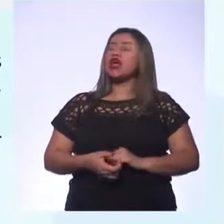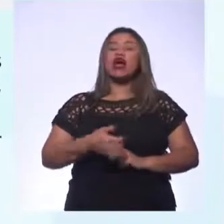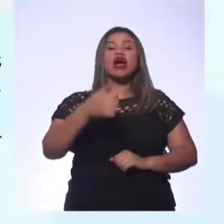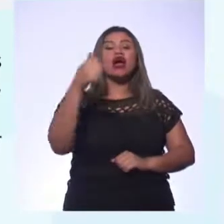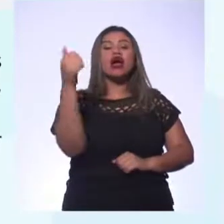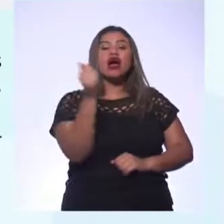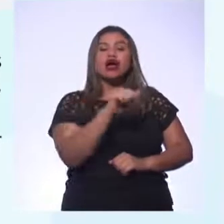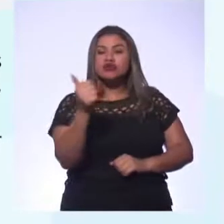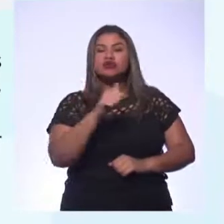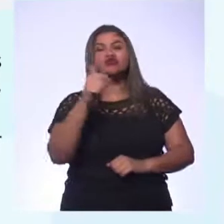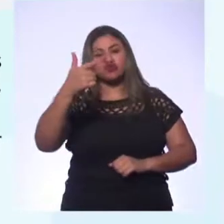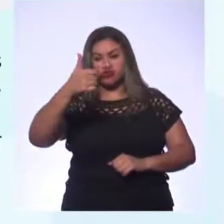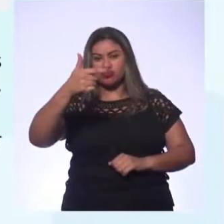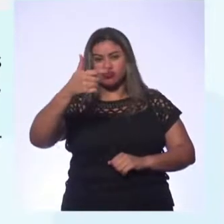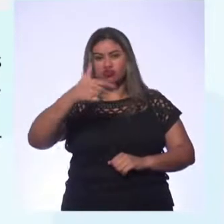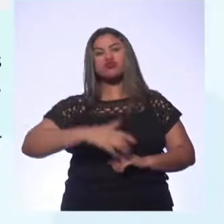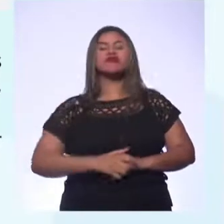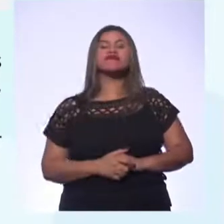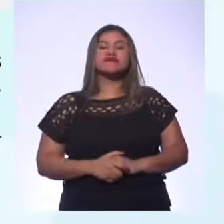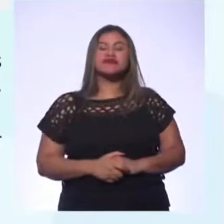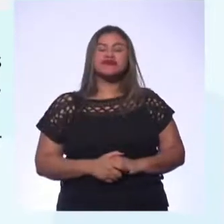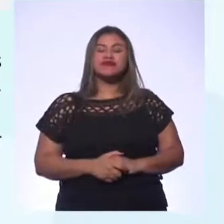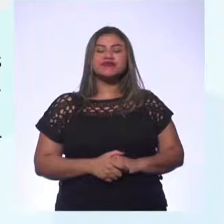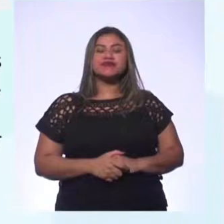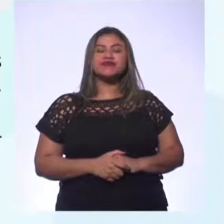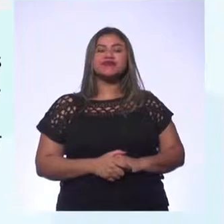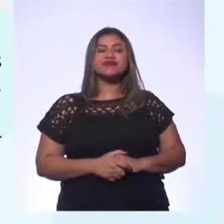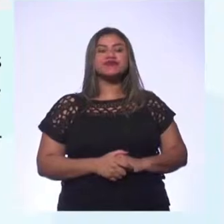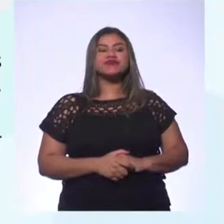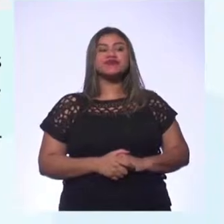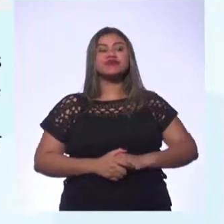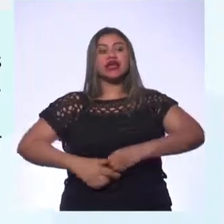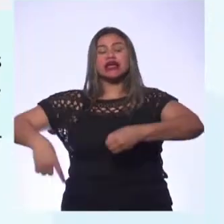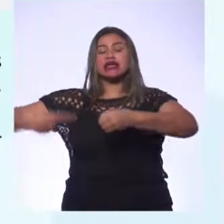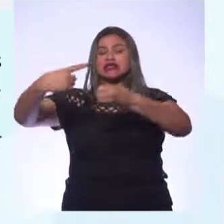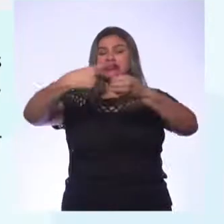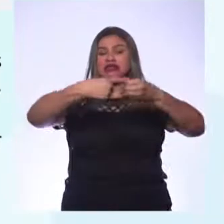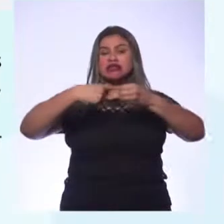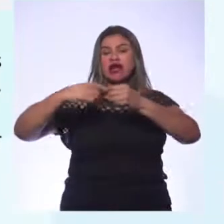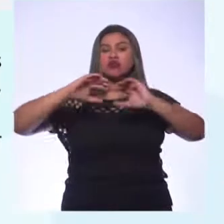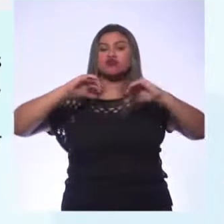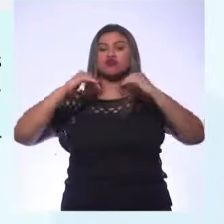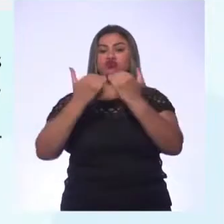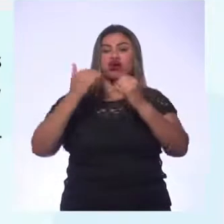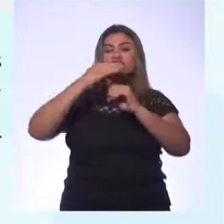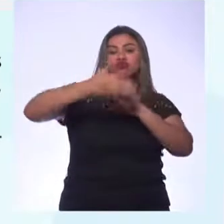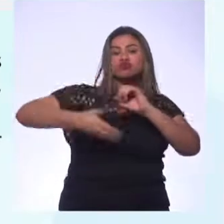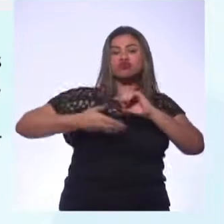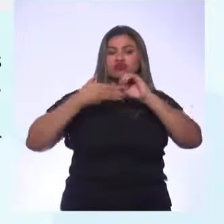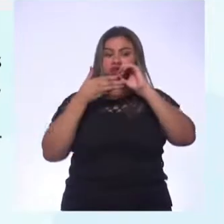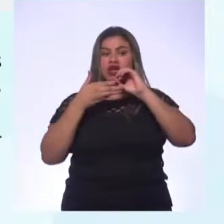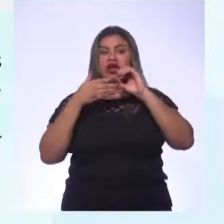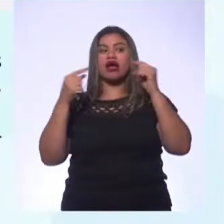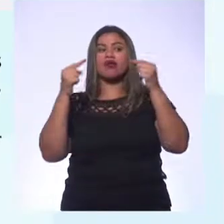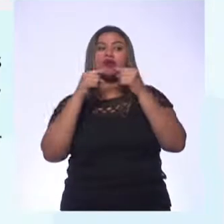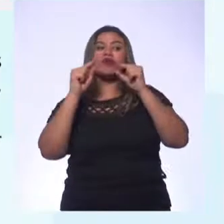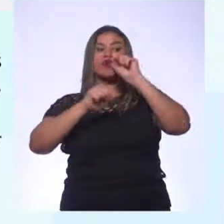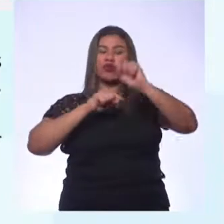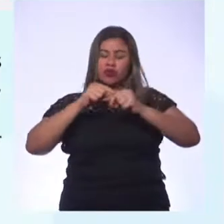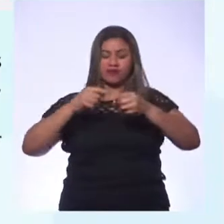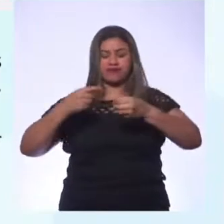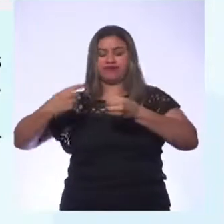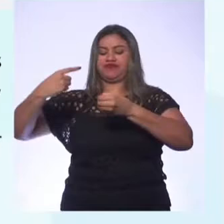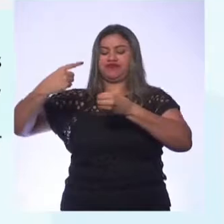12º, tá bom? Então tá aí, ó. 11º, cidades e comunidades sustentáveis. Tornar as cidades e